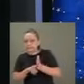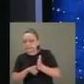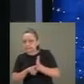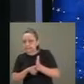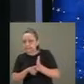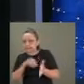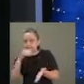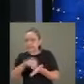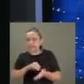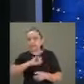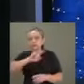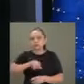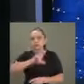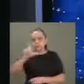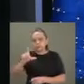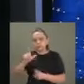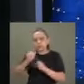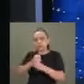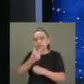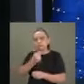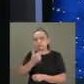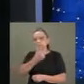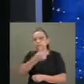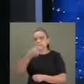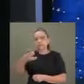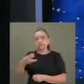ficou em 7,9